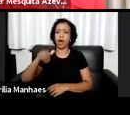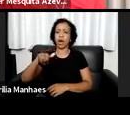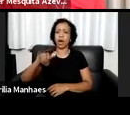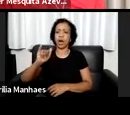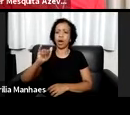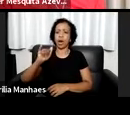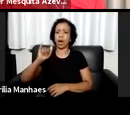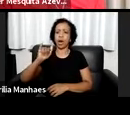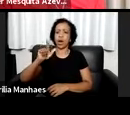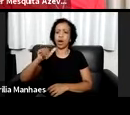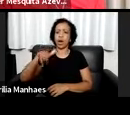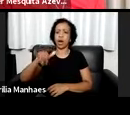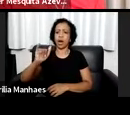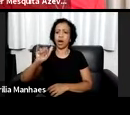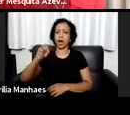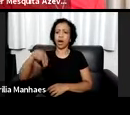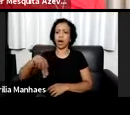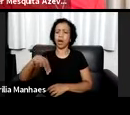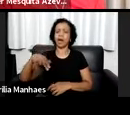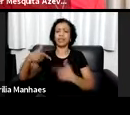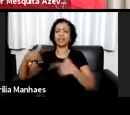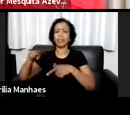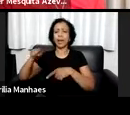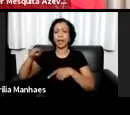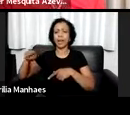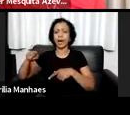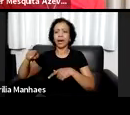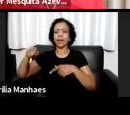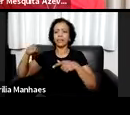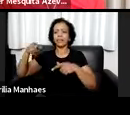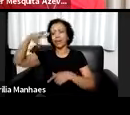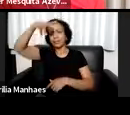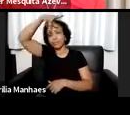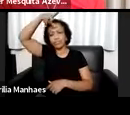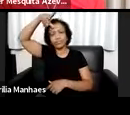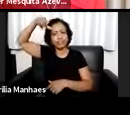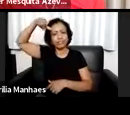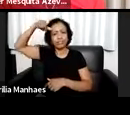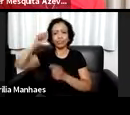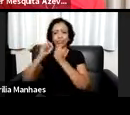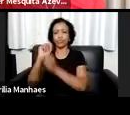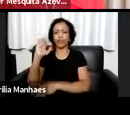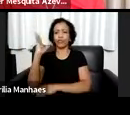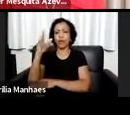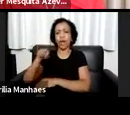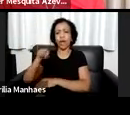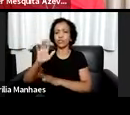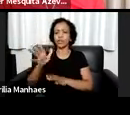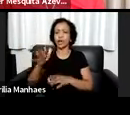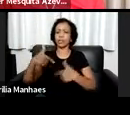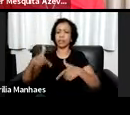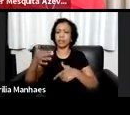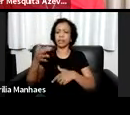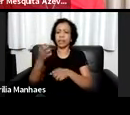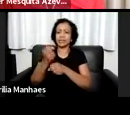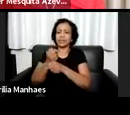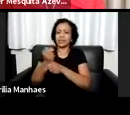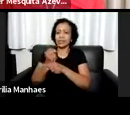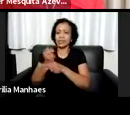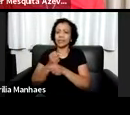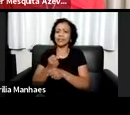Amazônia, trabalha na floresta, no meio da floresta, um missionário que está mais de 10 anos no campo, e